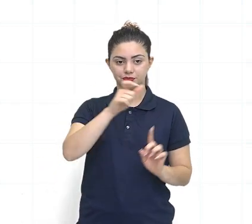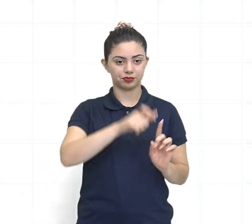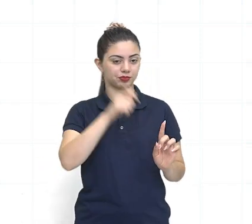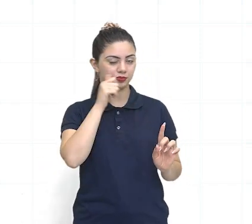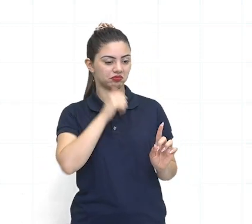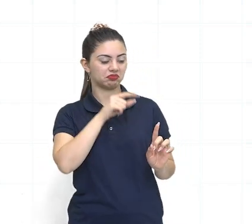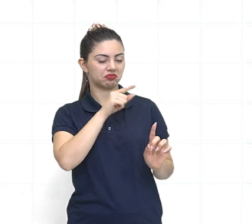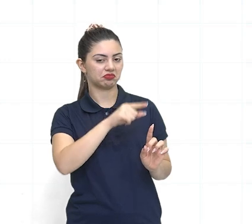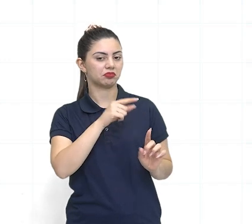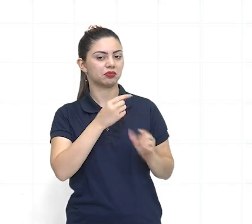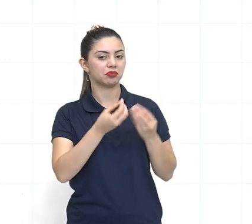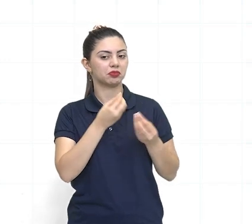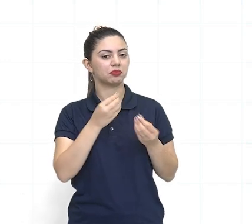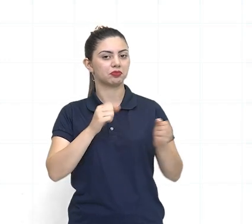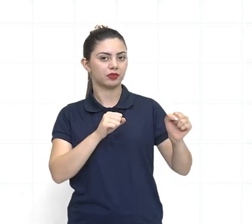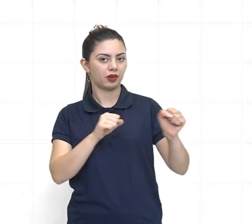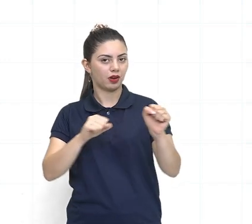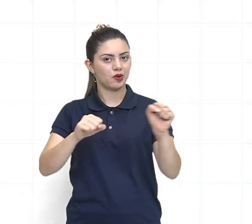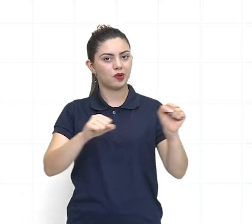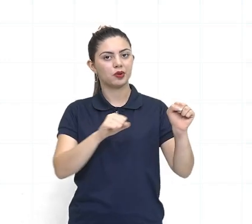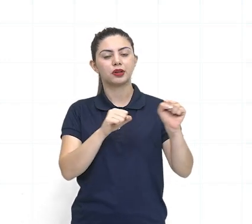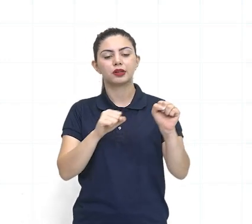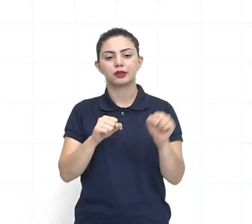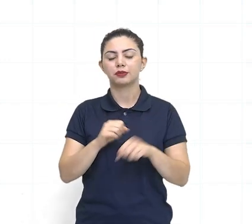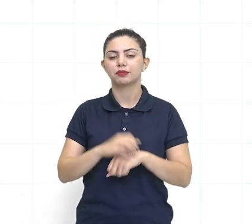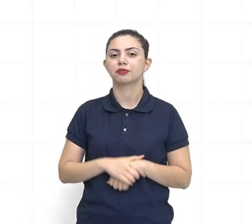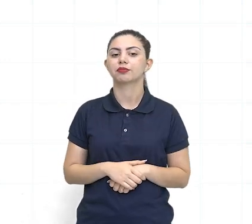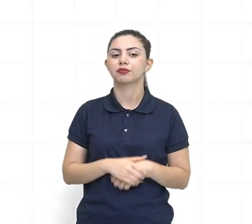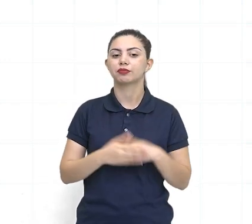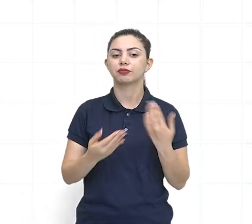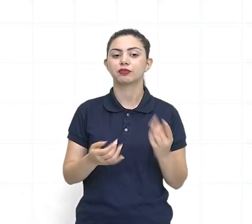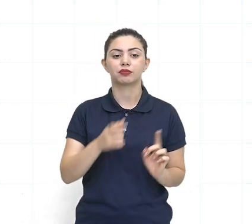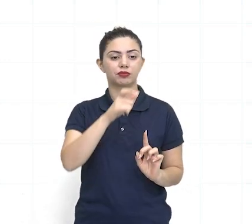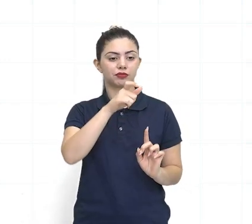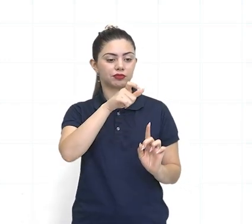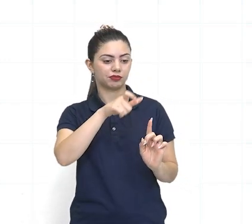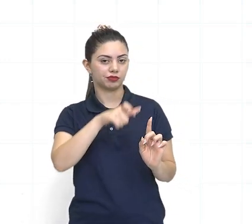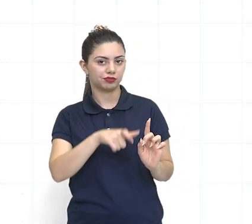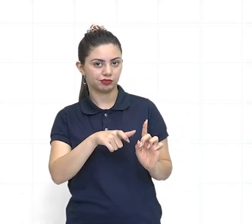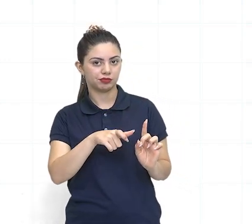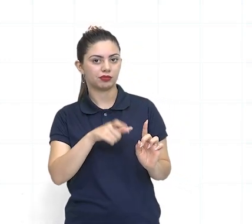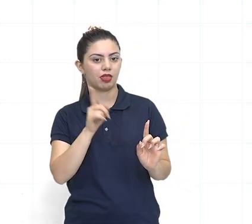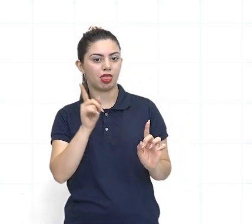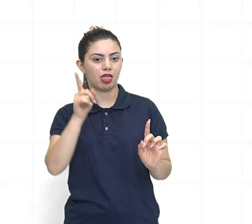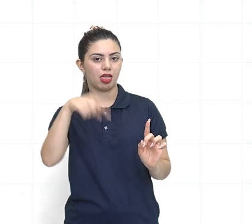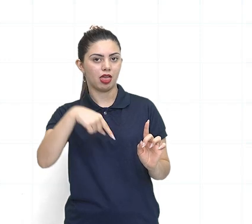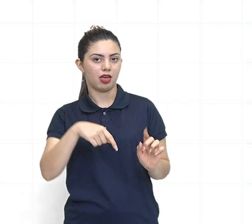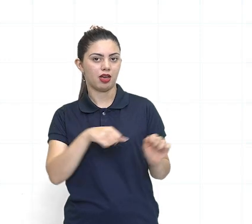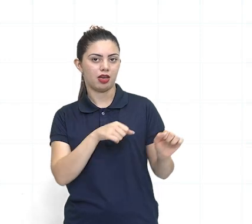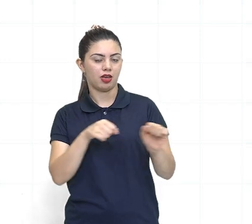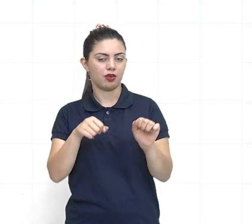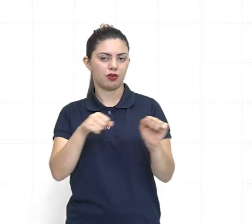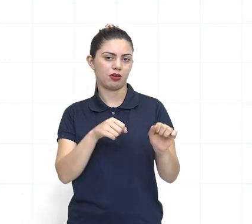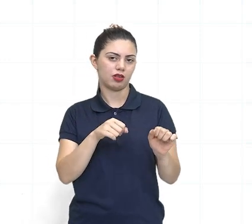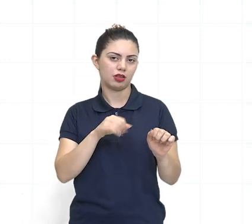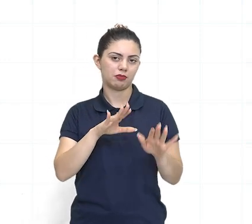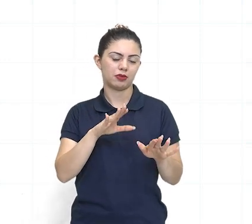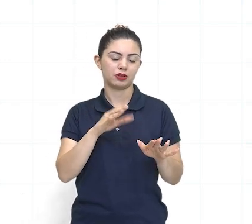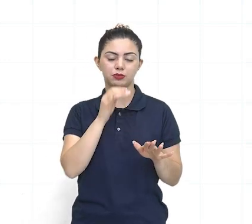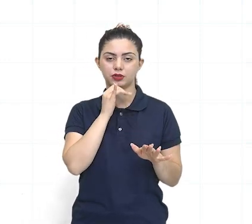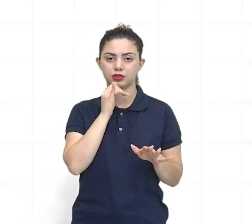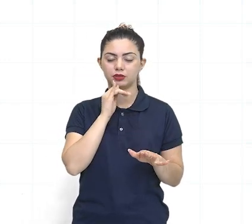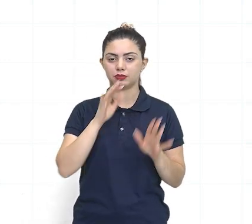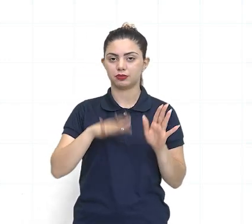uma heroína. Você vai comparar com ela é heroína. Quando eu digo assim, dependendo